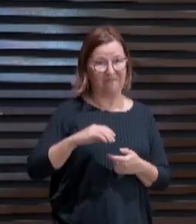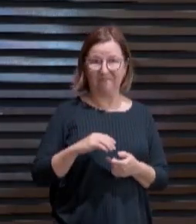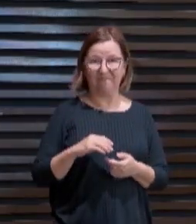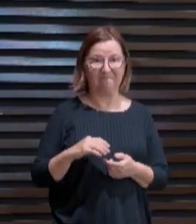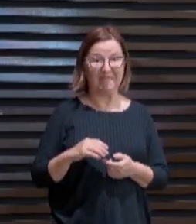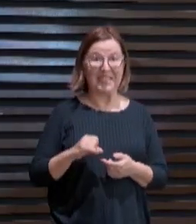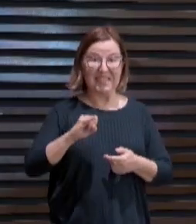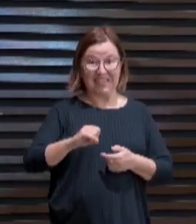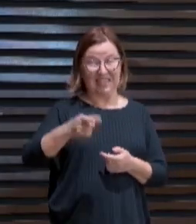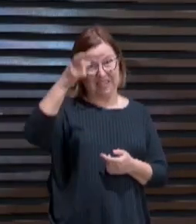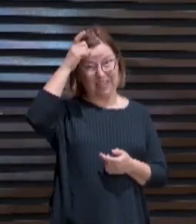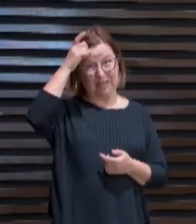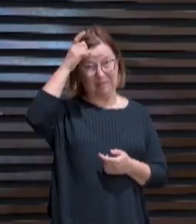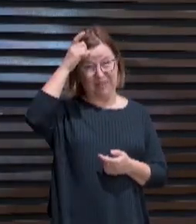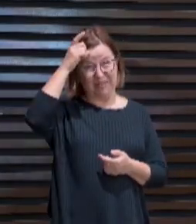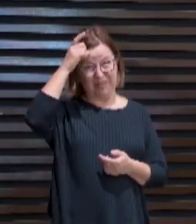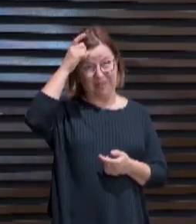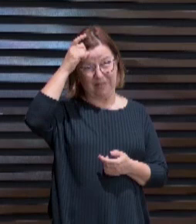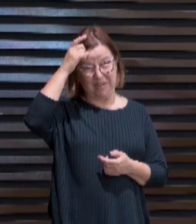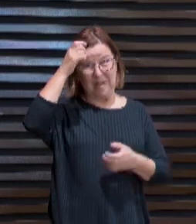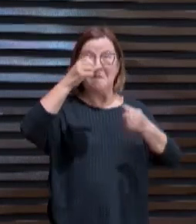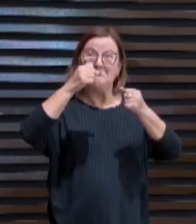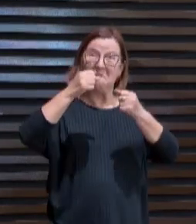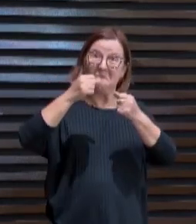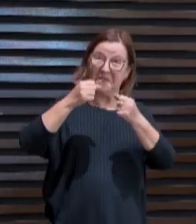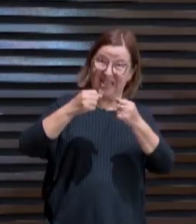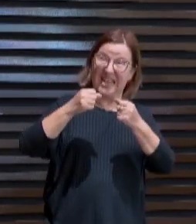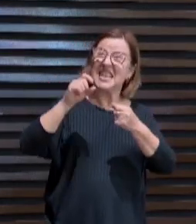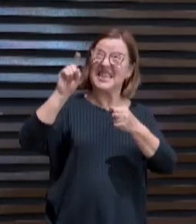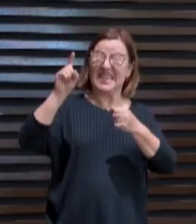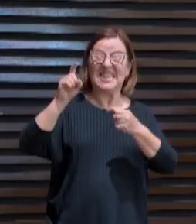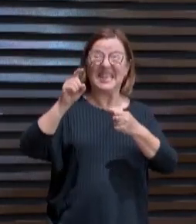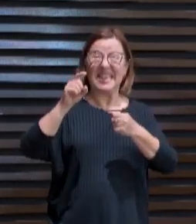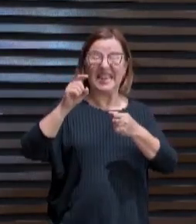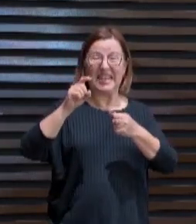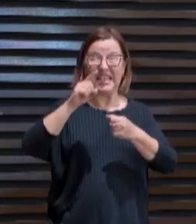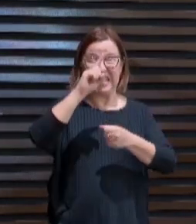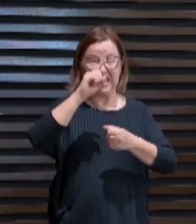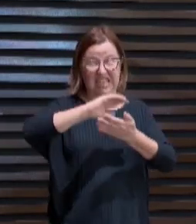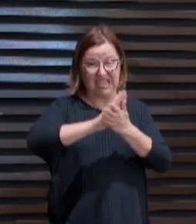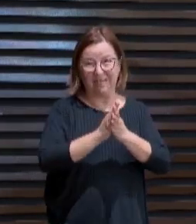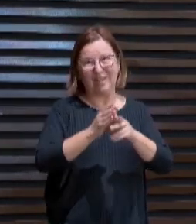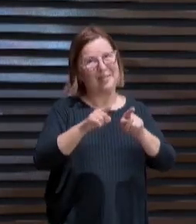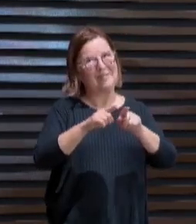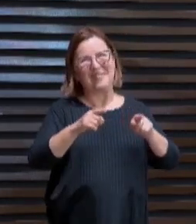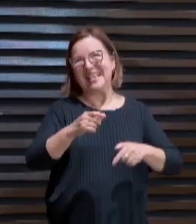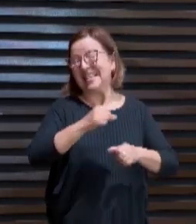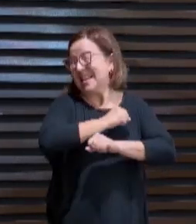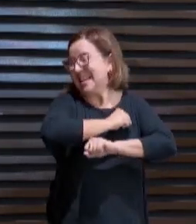pode. Ele não pode. Nesse dia, se o seu nome estiver lá escrito,